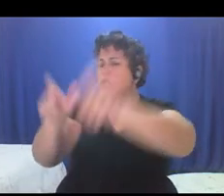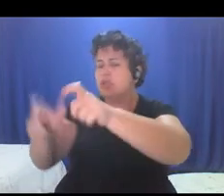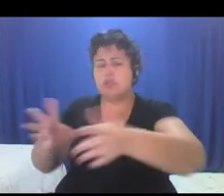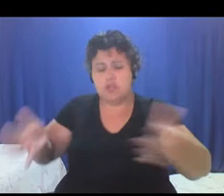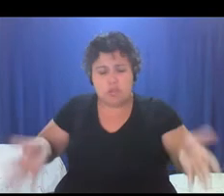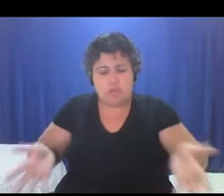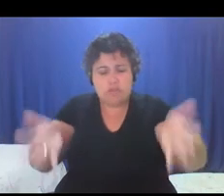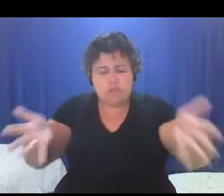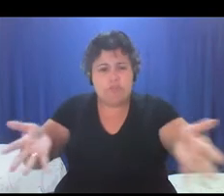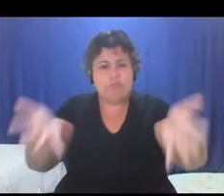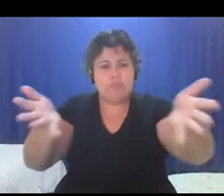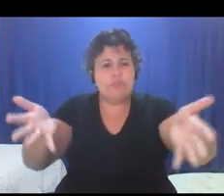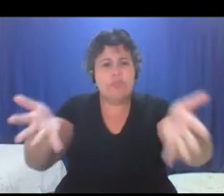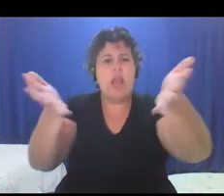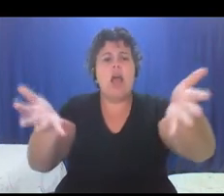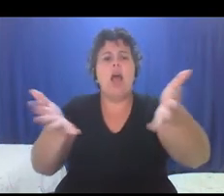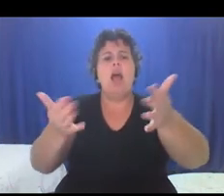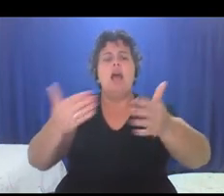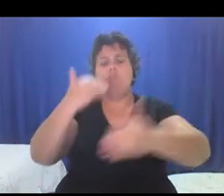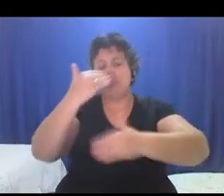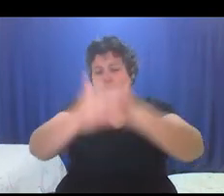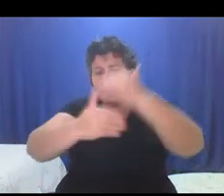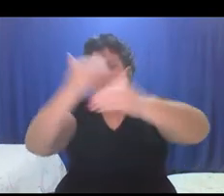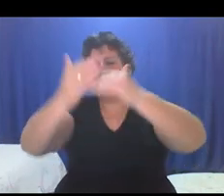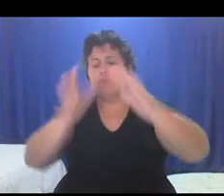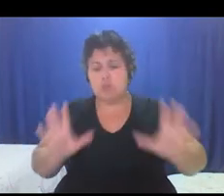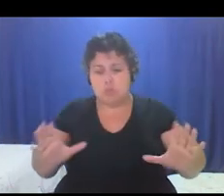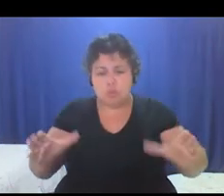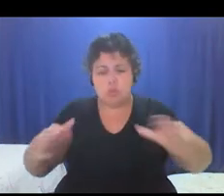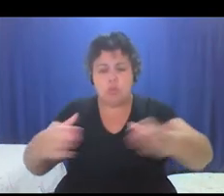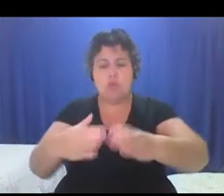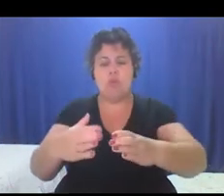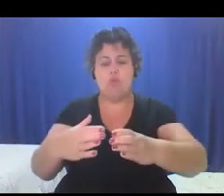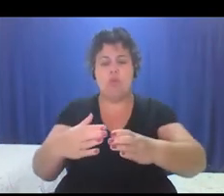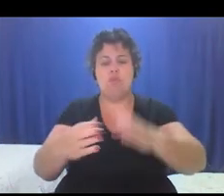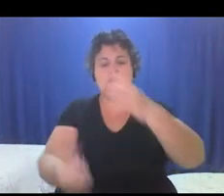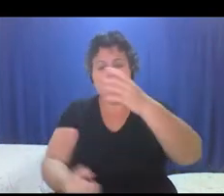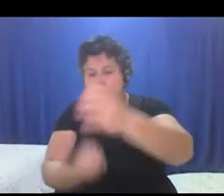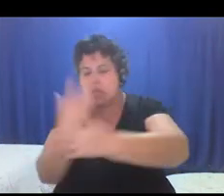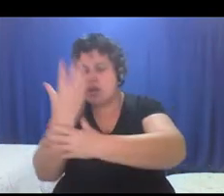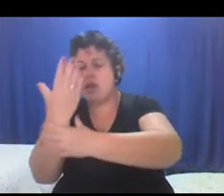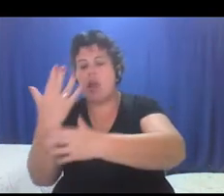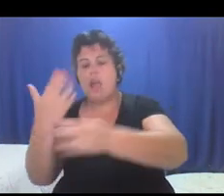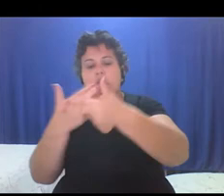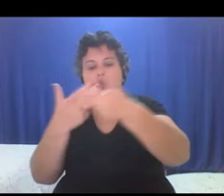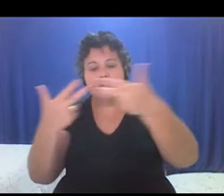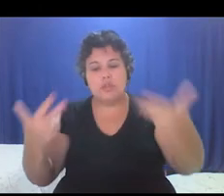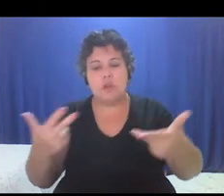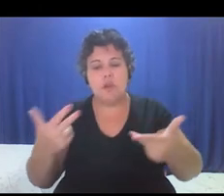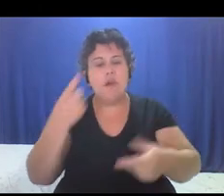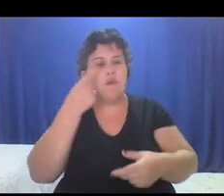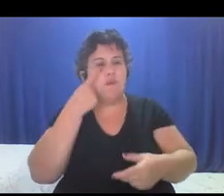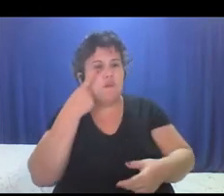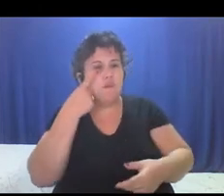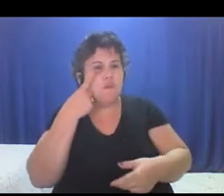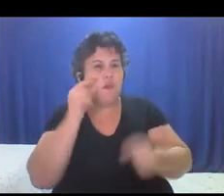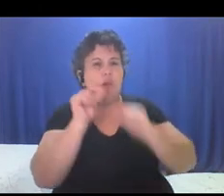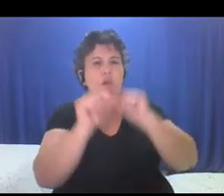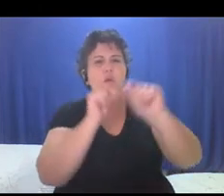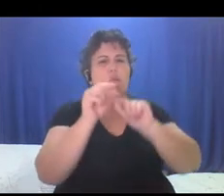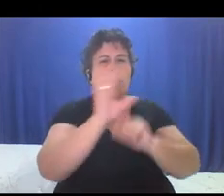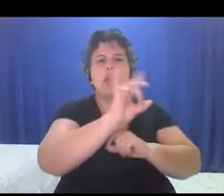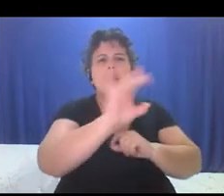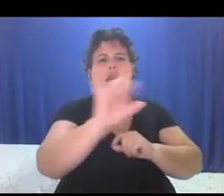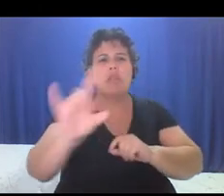o conhecimento coletivo, então cocriar, ver o que, que todo mundo pensa, né, para poder fazer alguma experimentação,